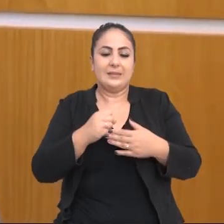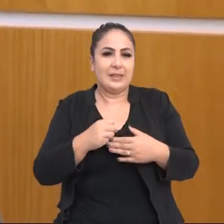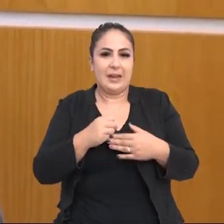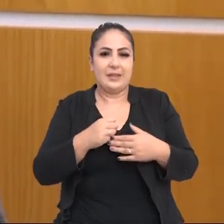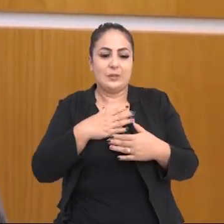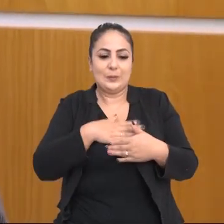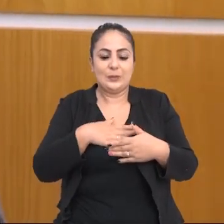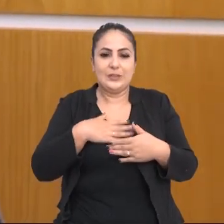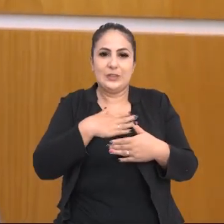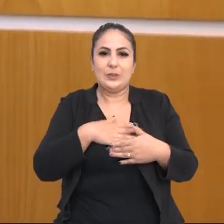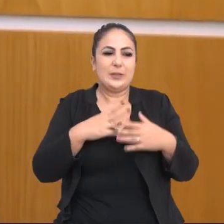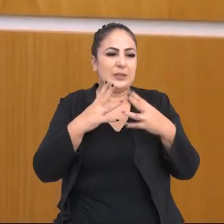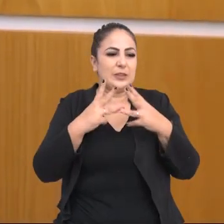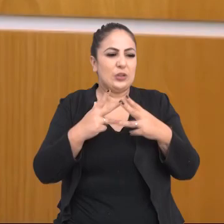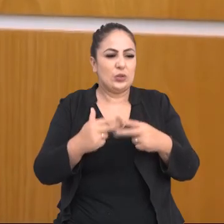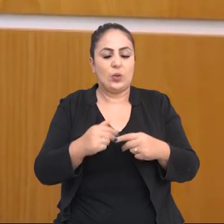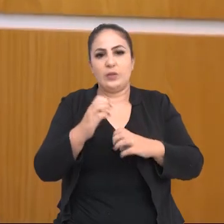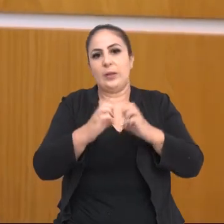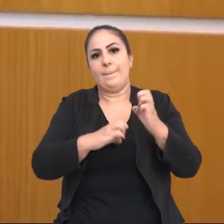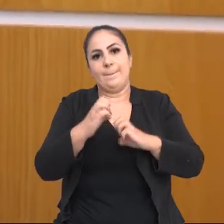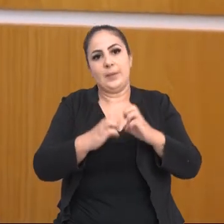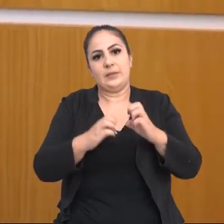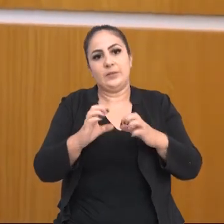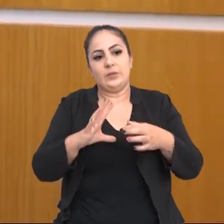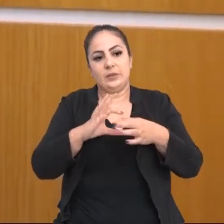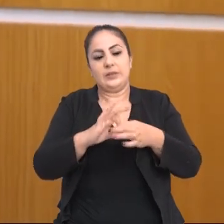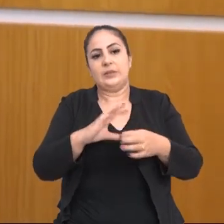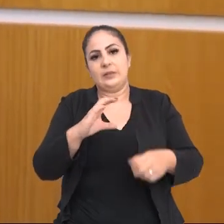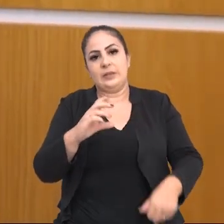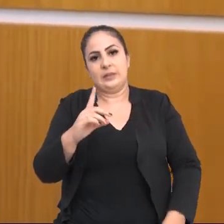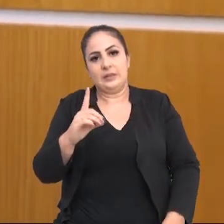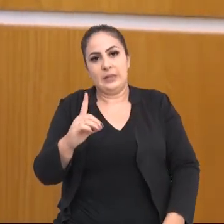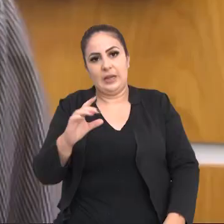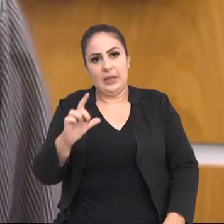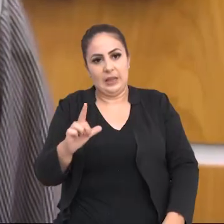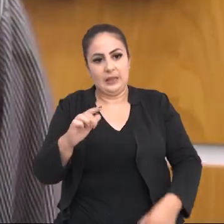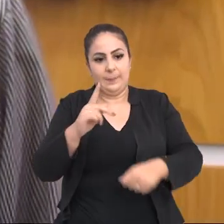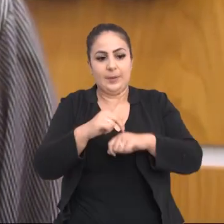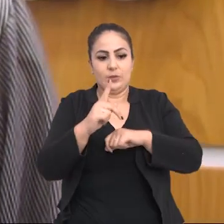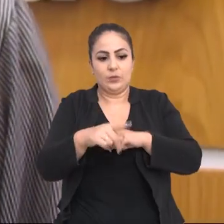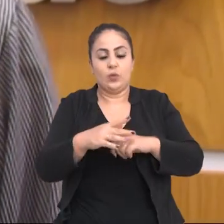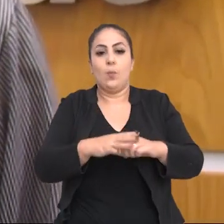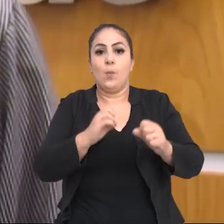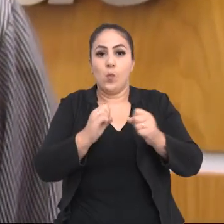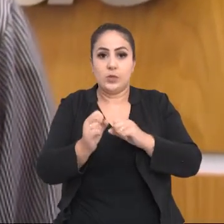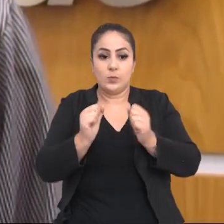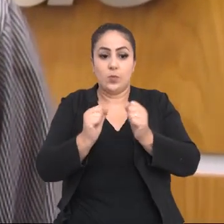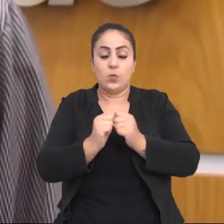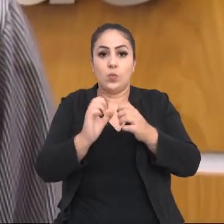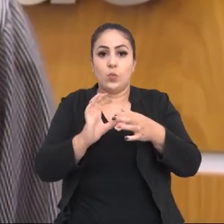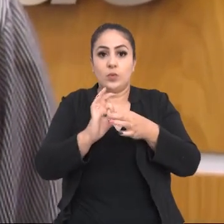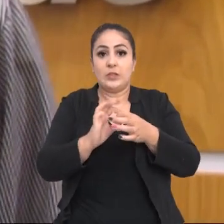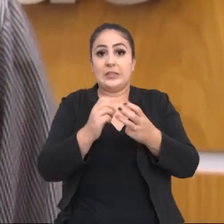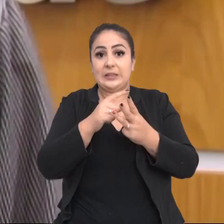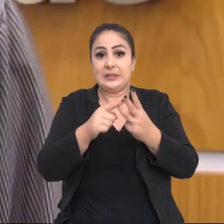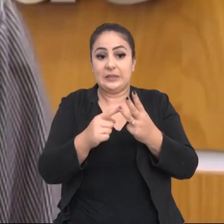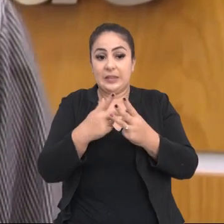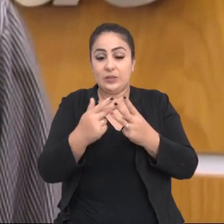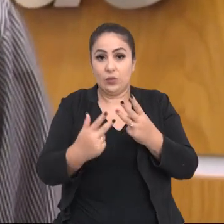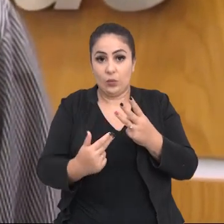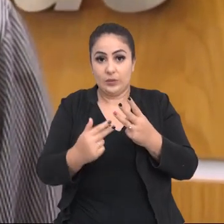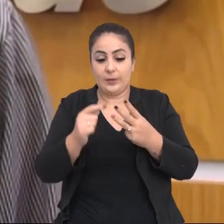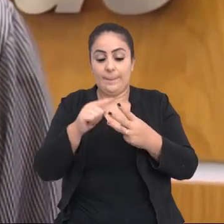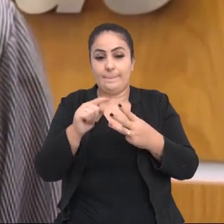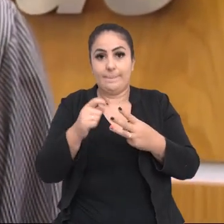o sentimento de todos os empresários associados à CDL de Passo Fundo. Podemos resumir em 3 pilares. O primeiro dele,